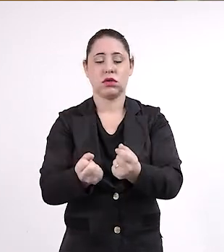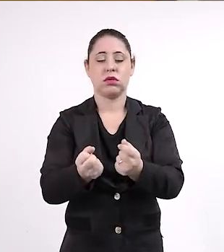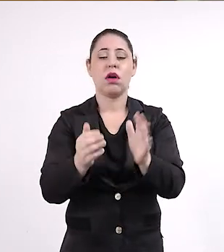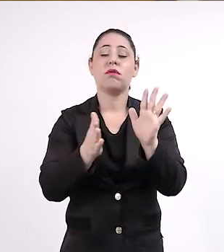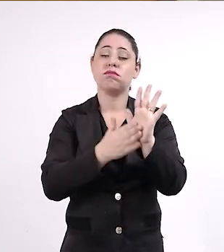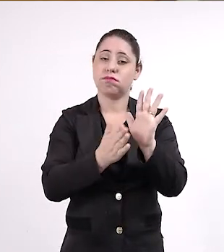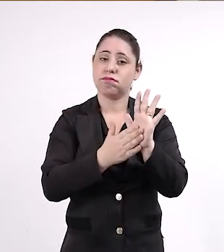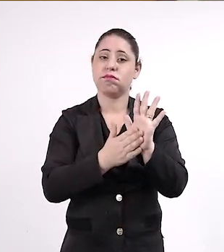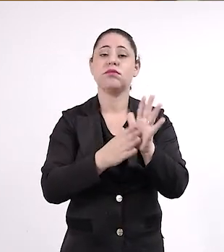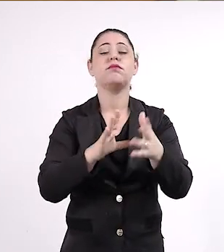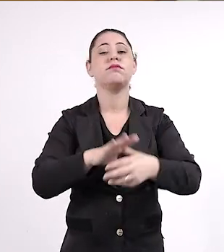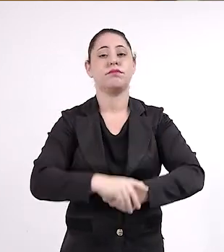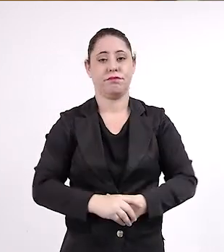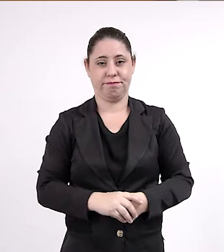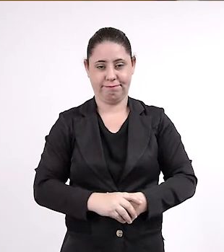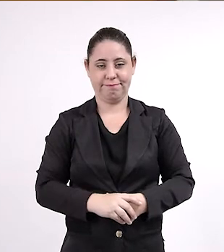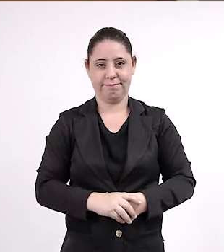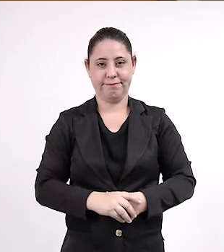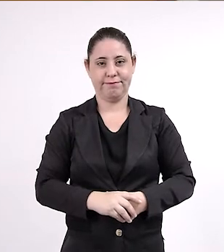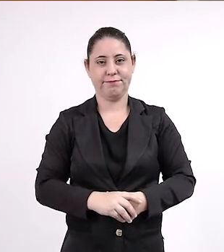nossa proposta.